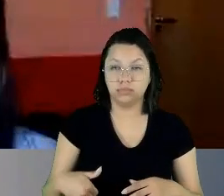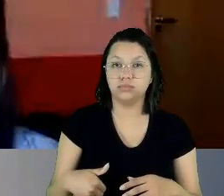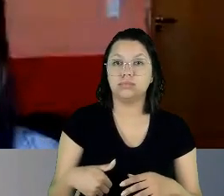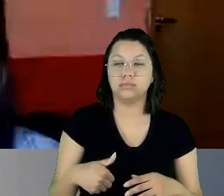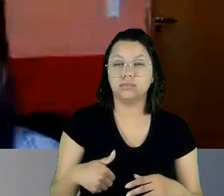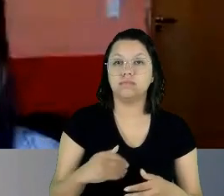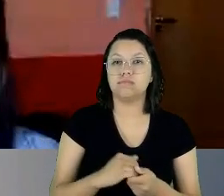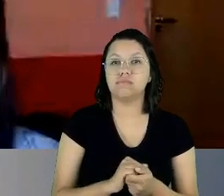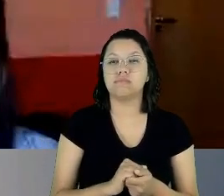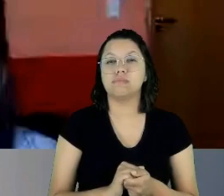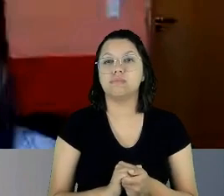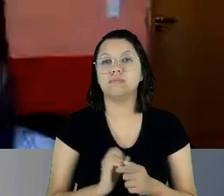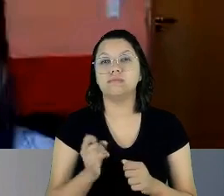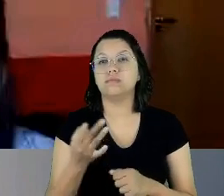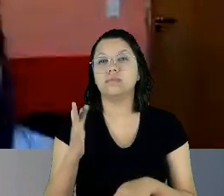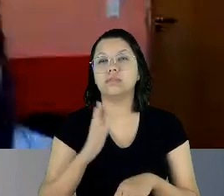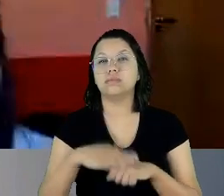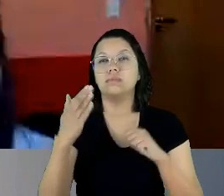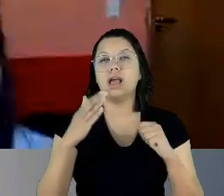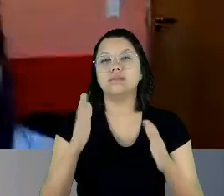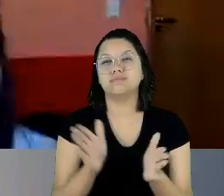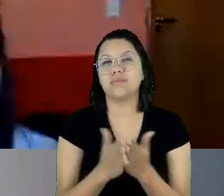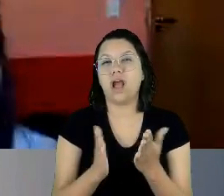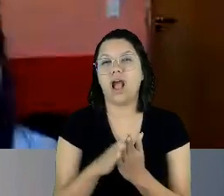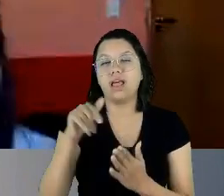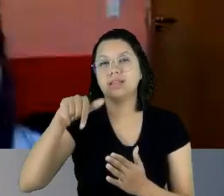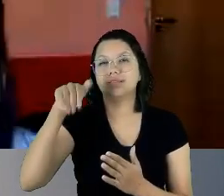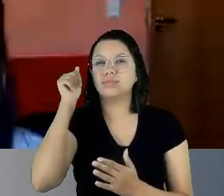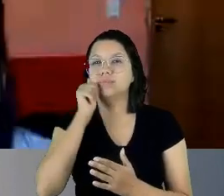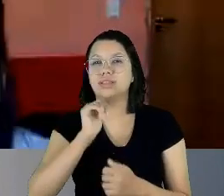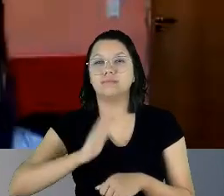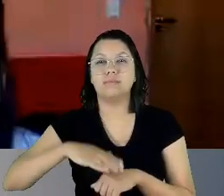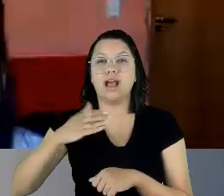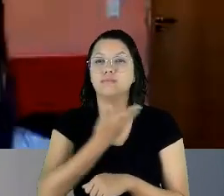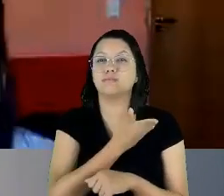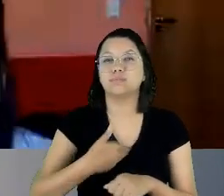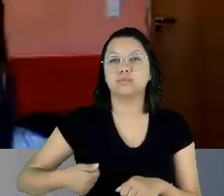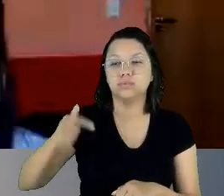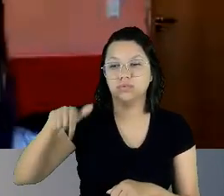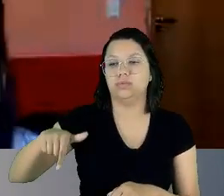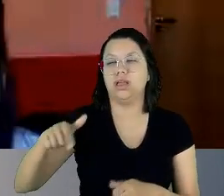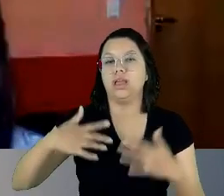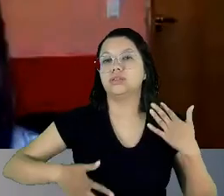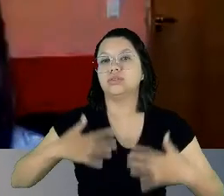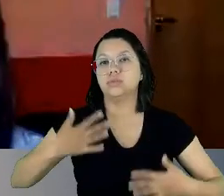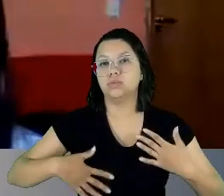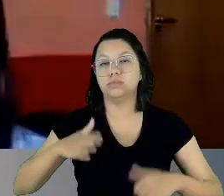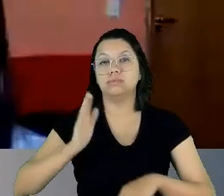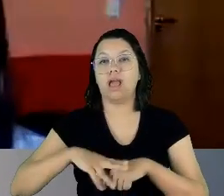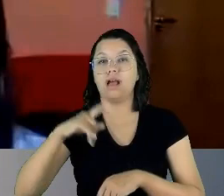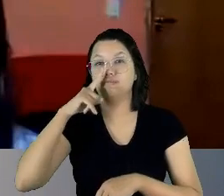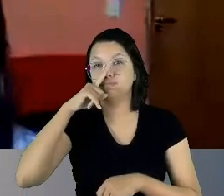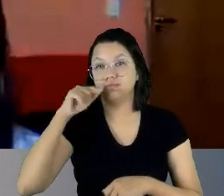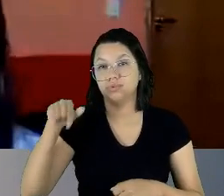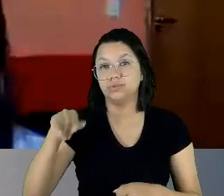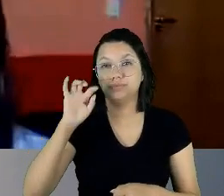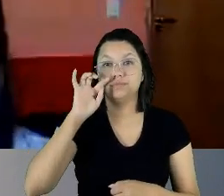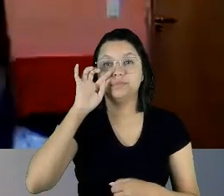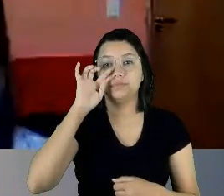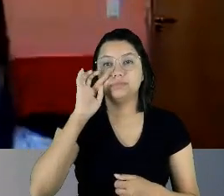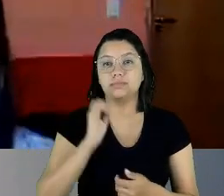quanto mais precarizada é essa mulher, a condição dessa mulher, mais público é esse corpo, mais vulnerável é esse corpo.